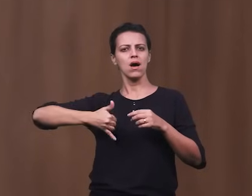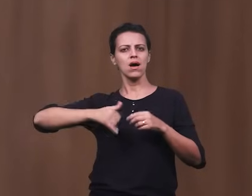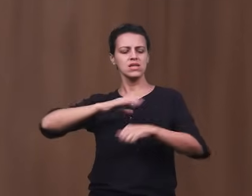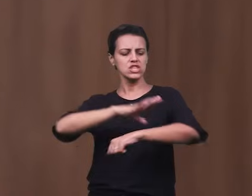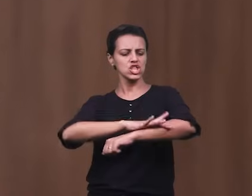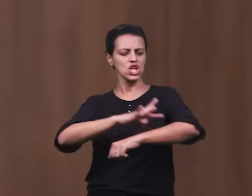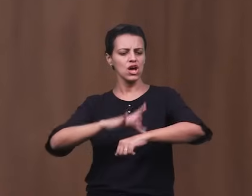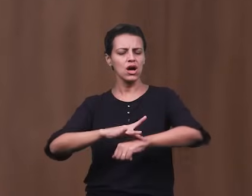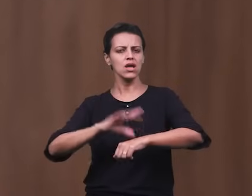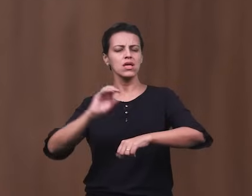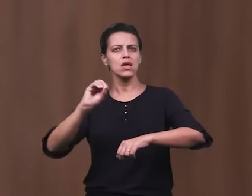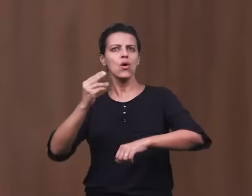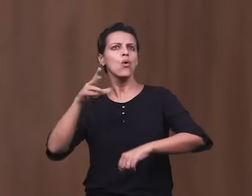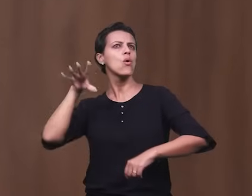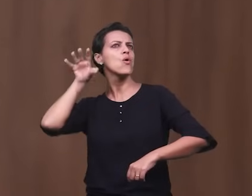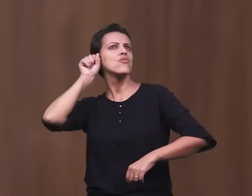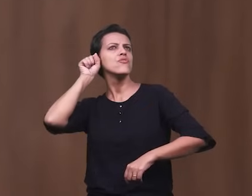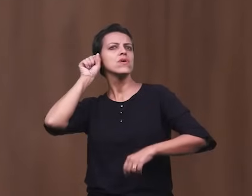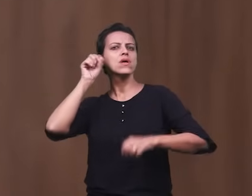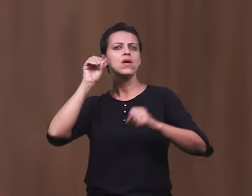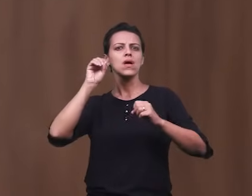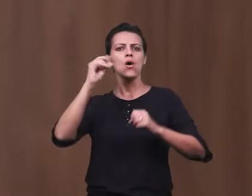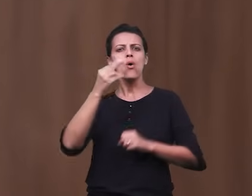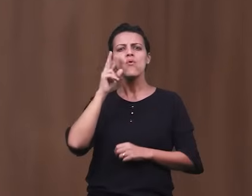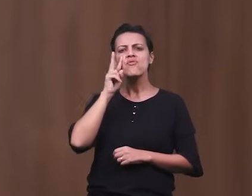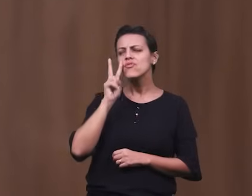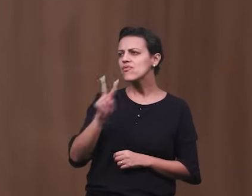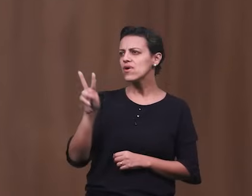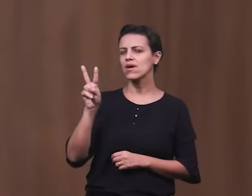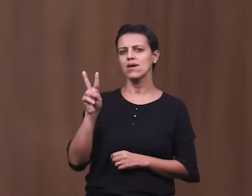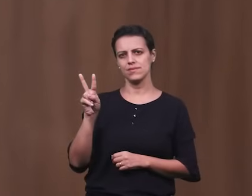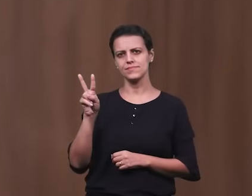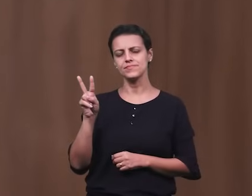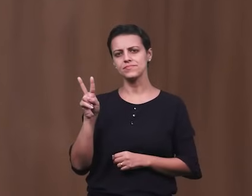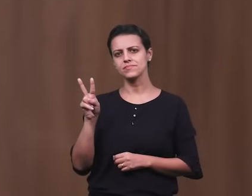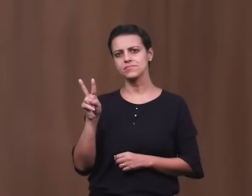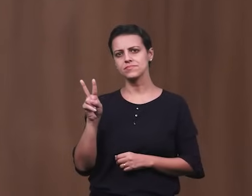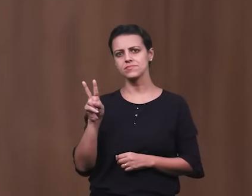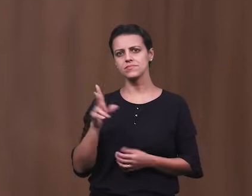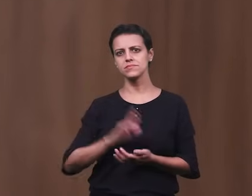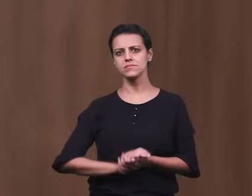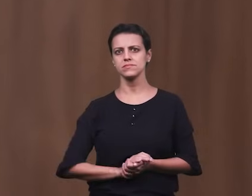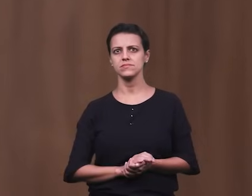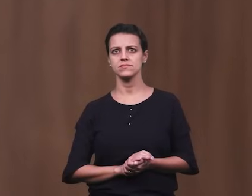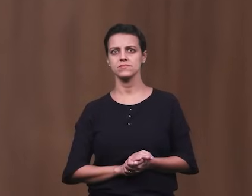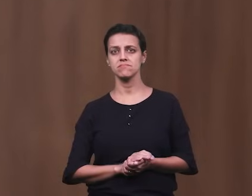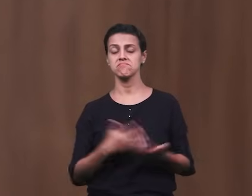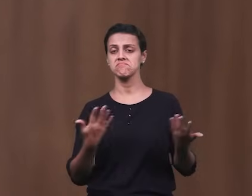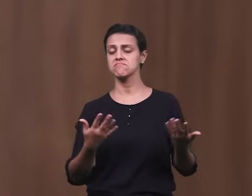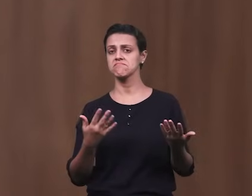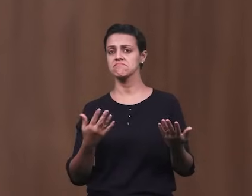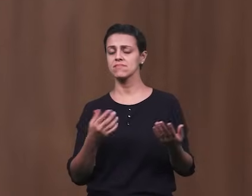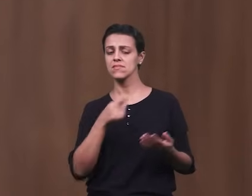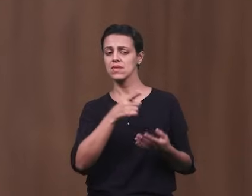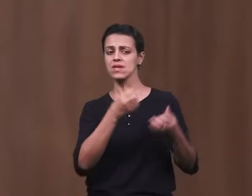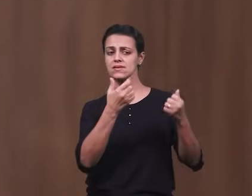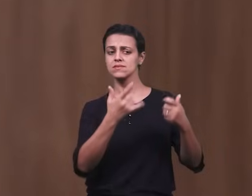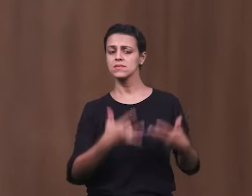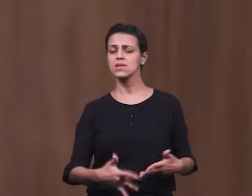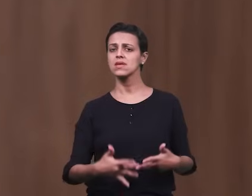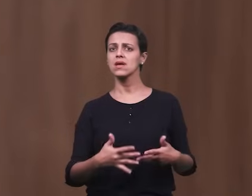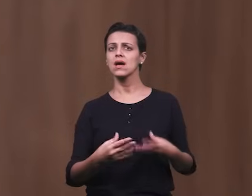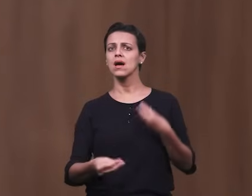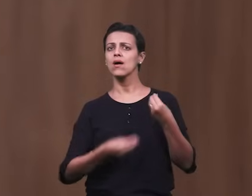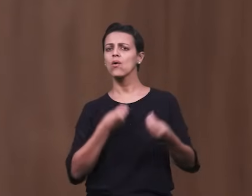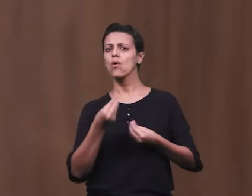que nós ouvimos, o que nós enxergamos. E seria interessante, o Dr. Miguel, que o senhor falasse um pouquinho